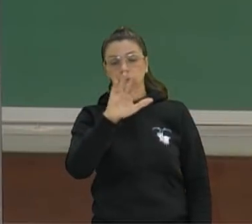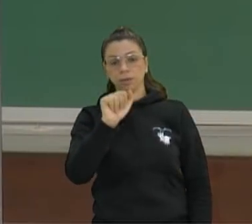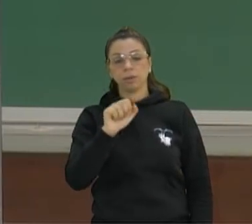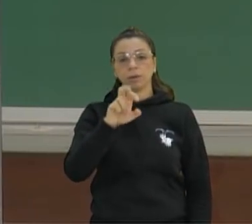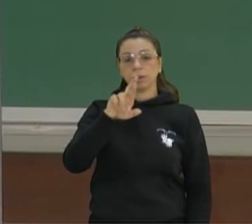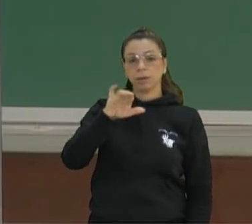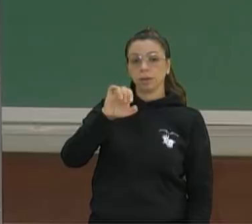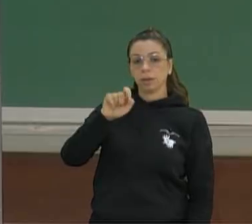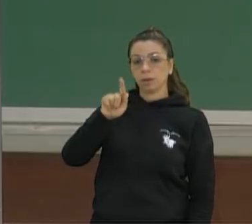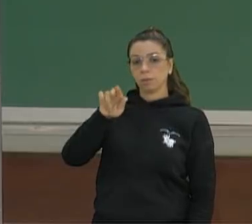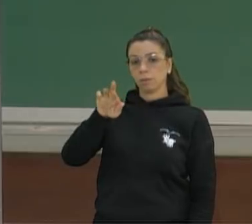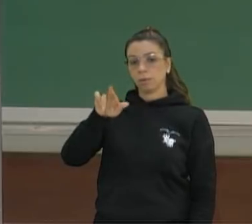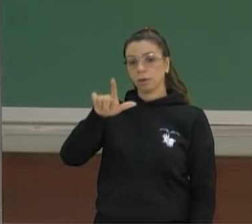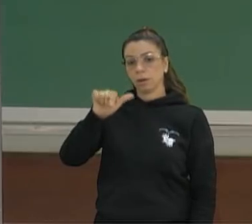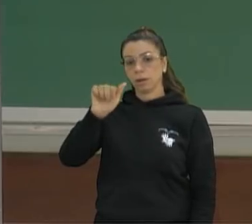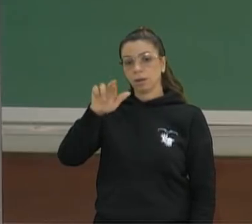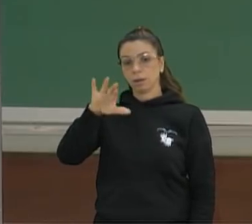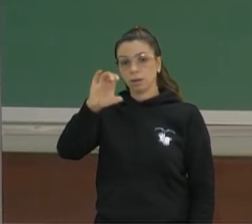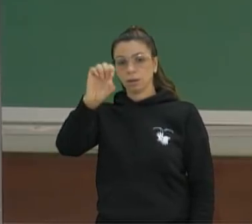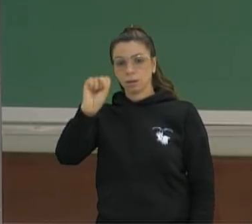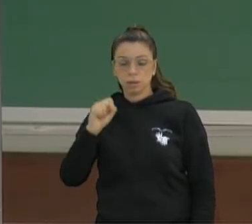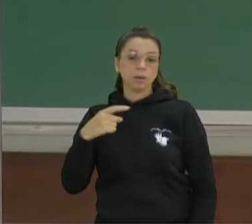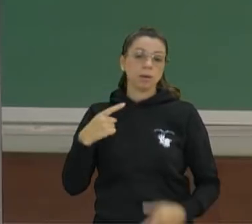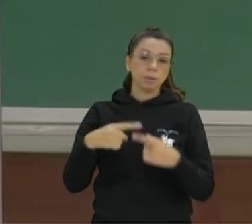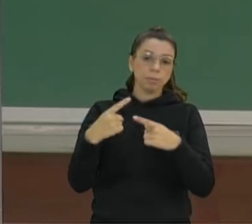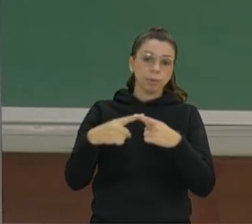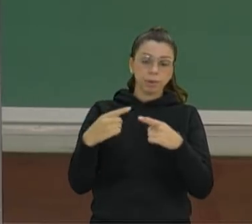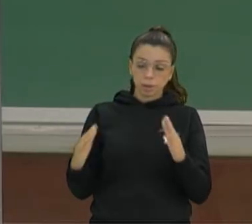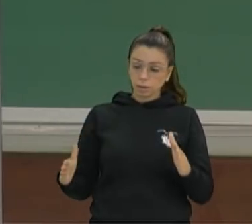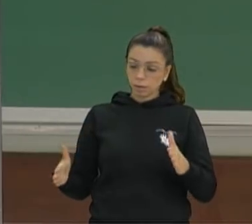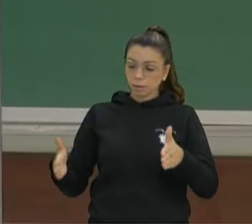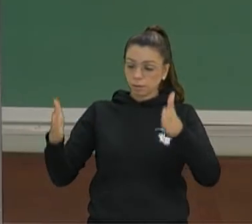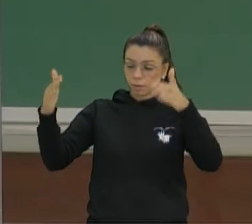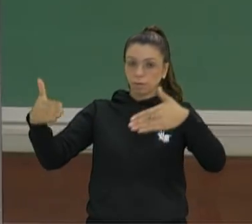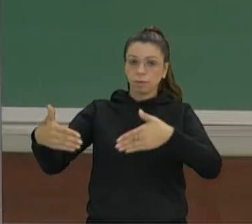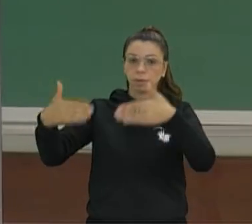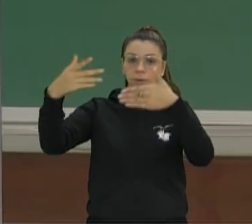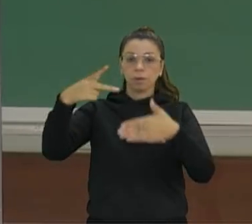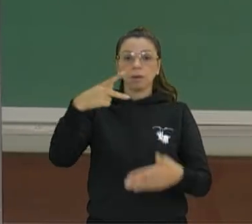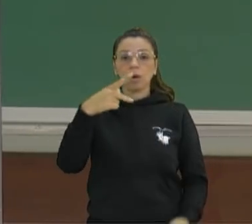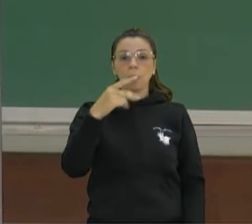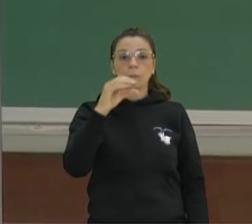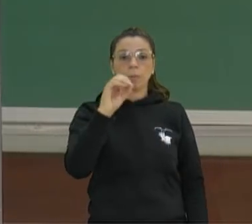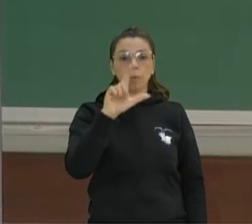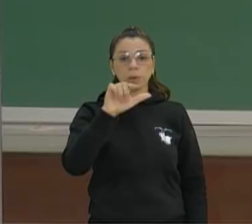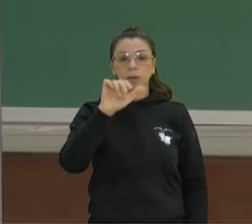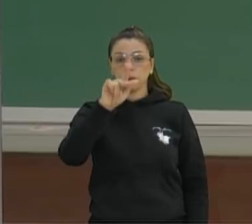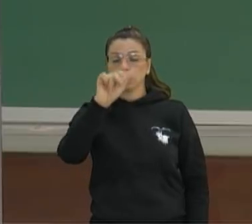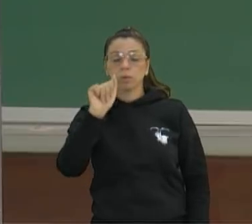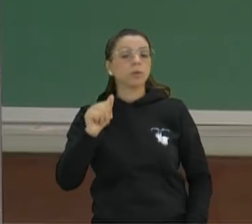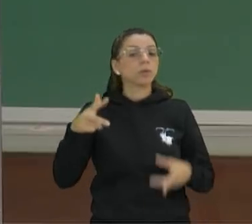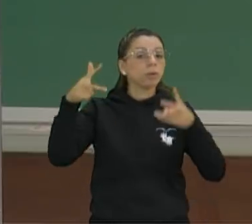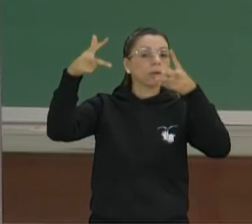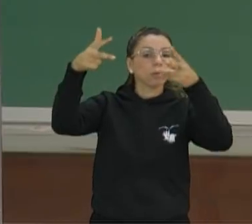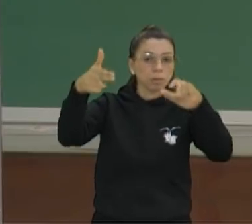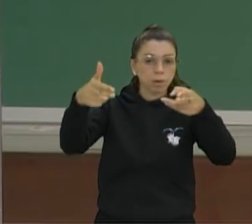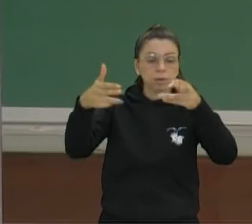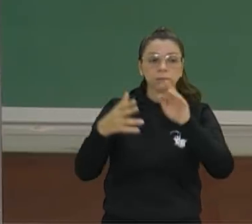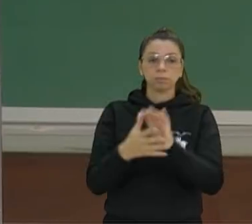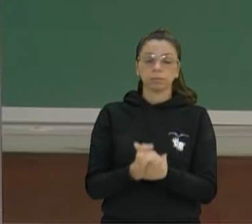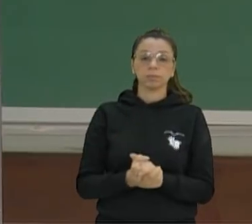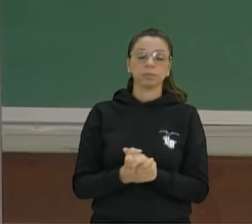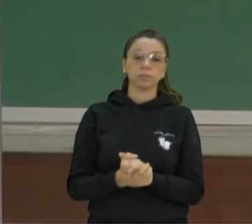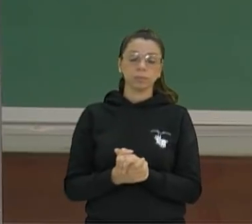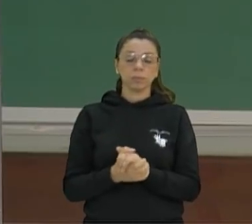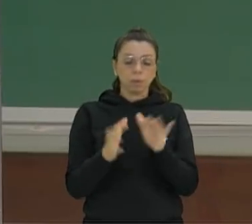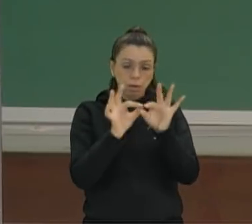poliedros de Platão. Por quê? Porque todas as faces são polígonos congruentes. Então, todos os triângulos que formam o icosaedro são